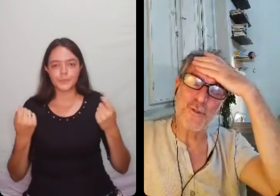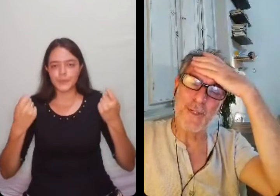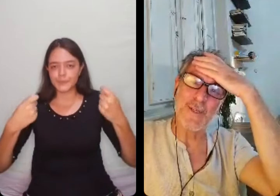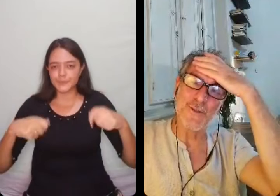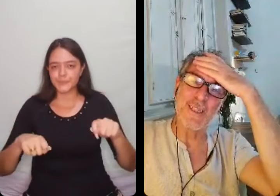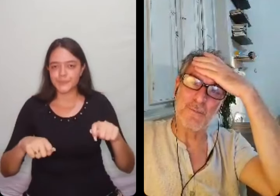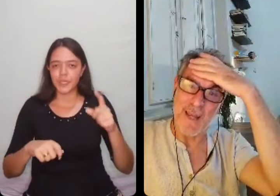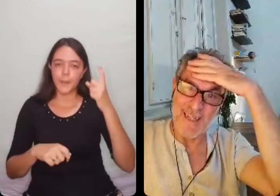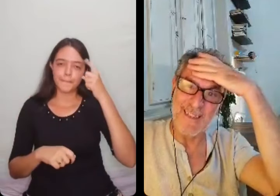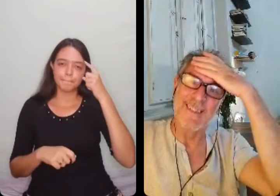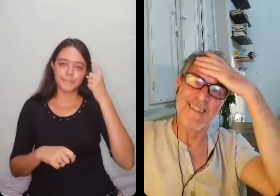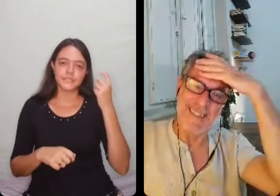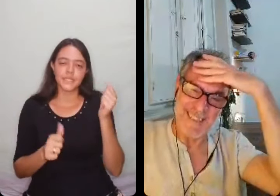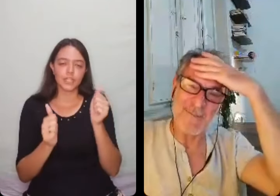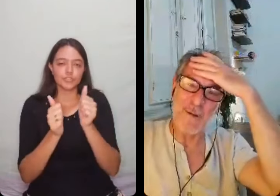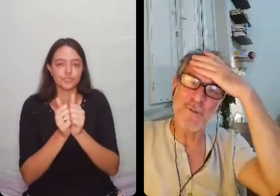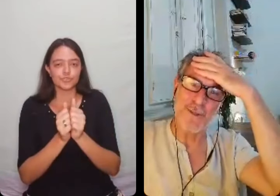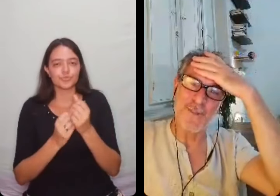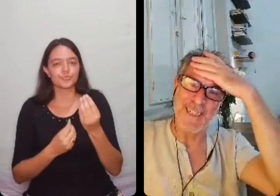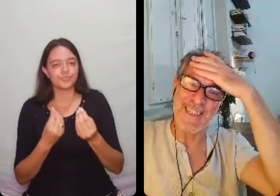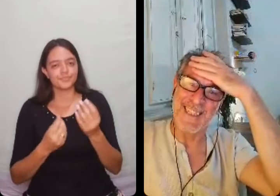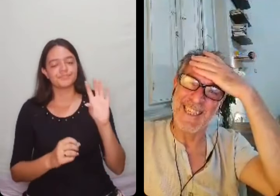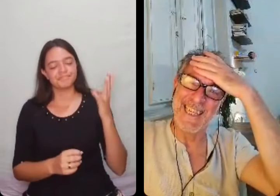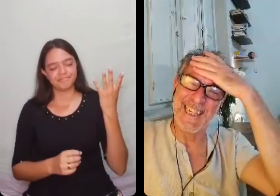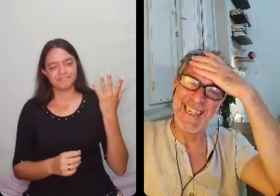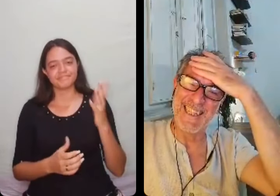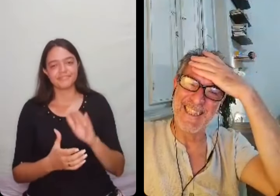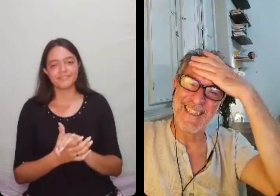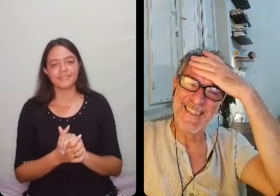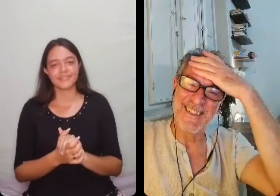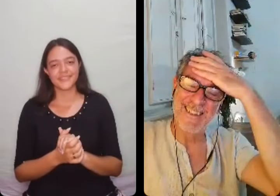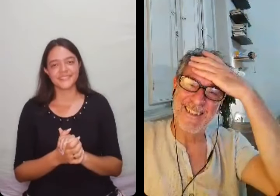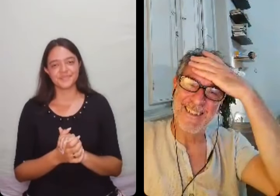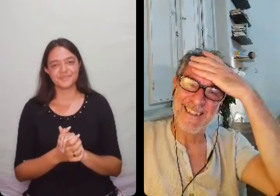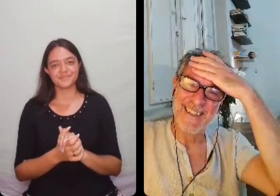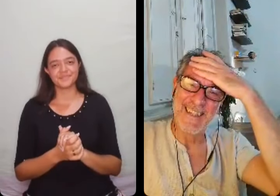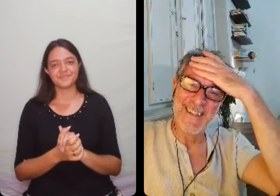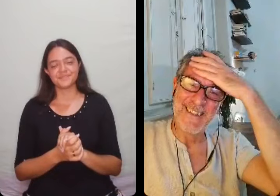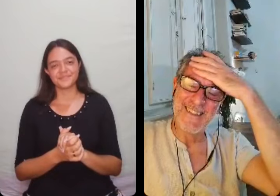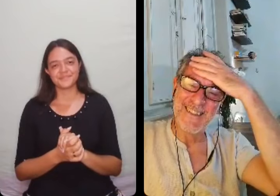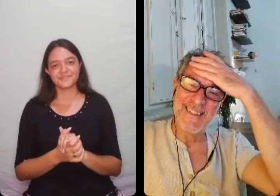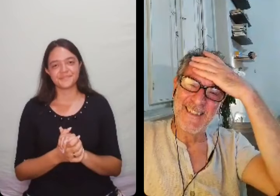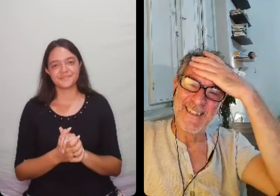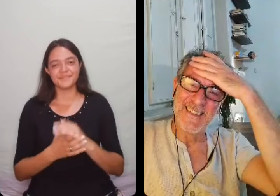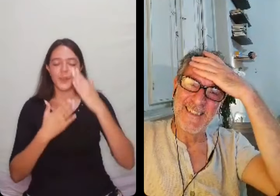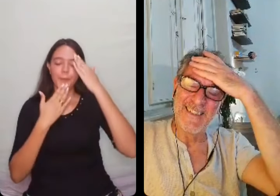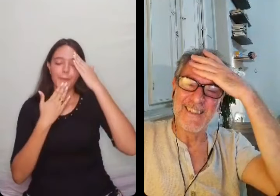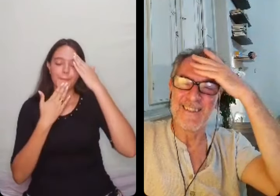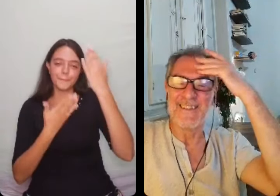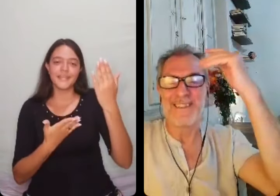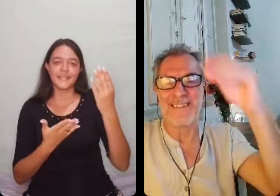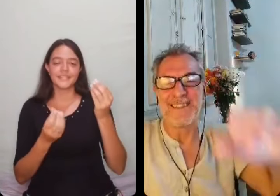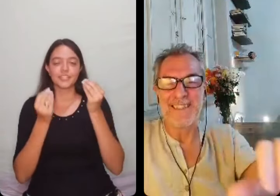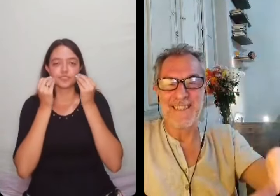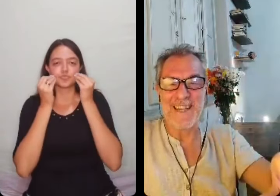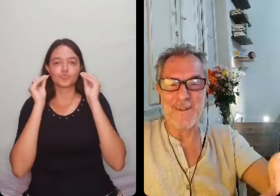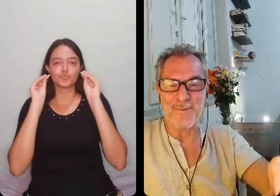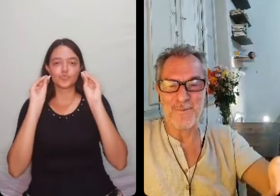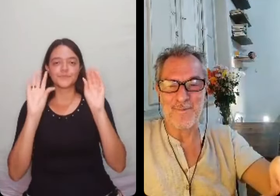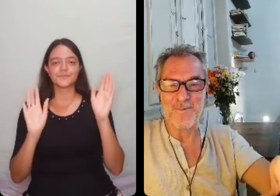juntos sobre as coisas velhas. Sim. pra frente. Obrigada, pessoal. Obrigada. Até dia 2,